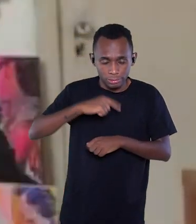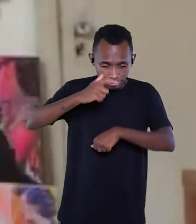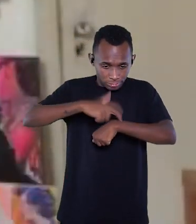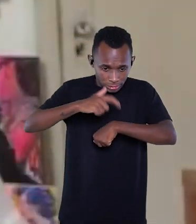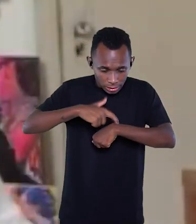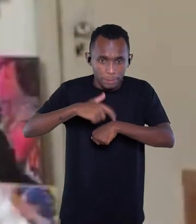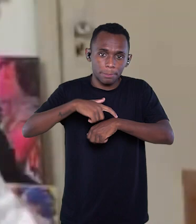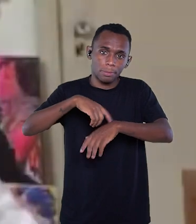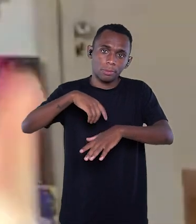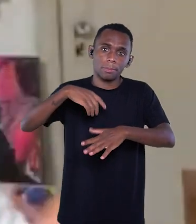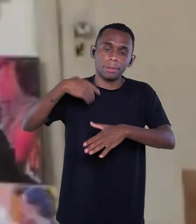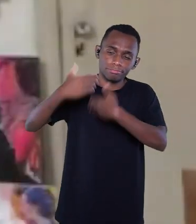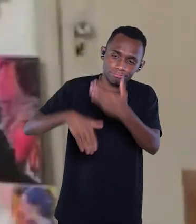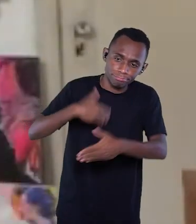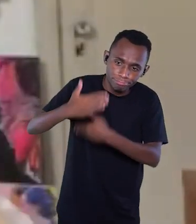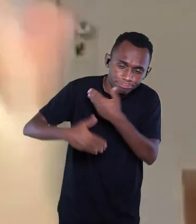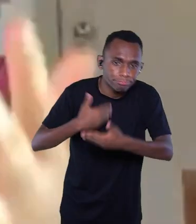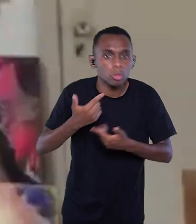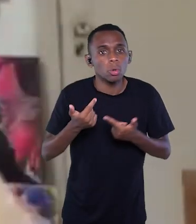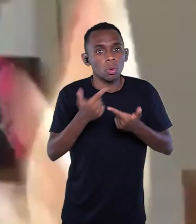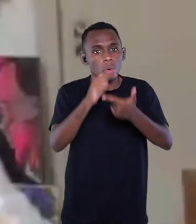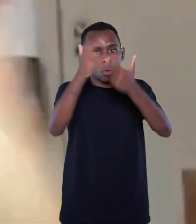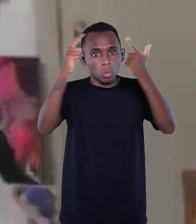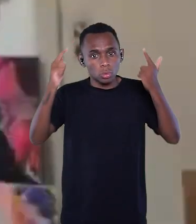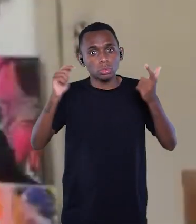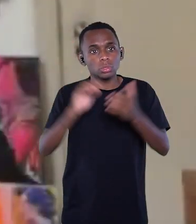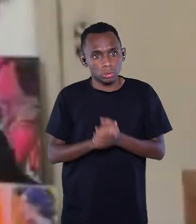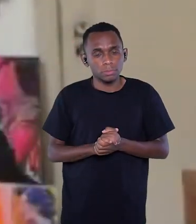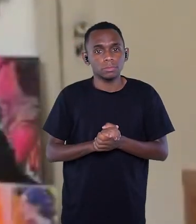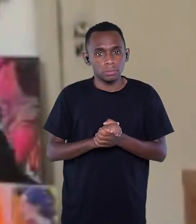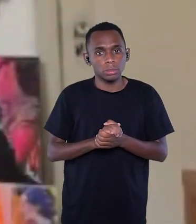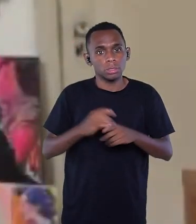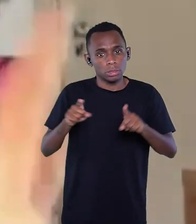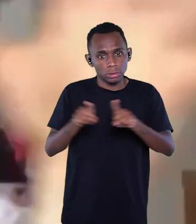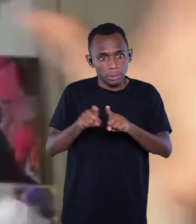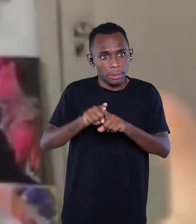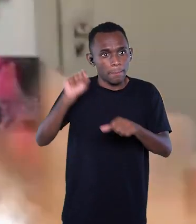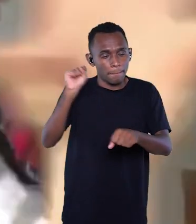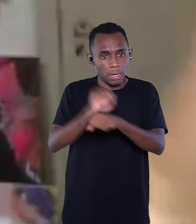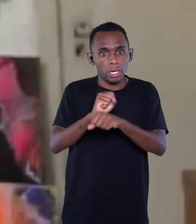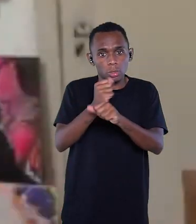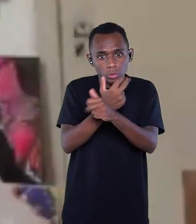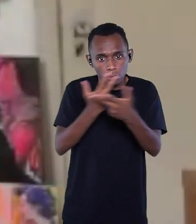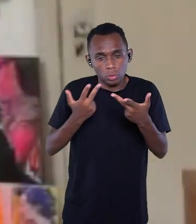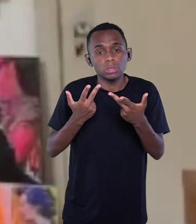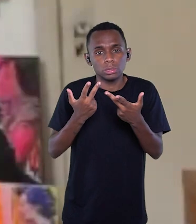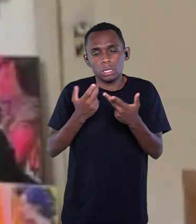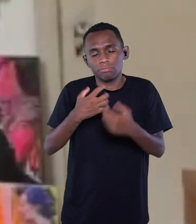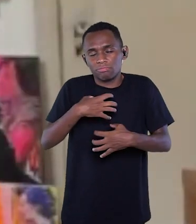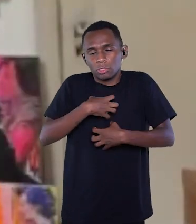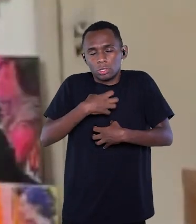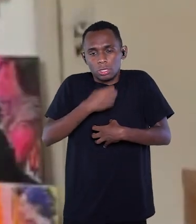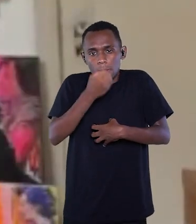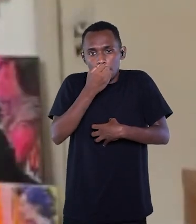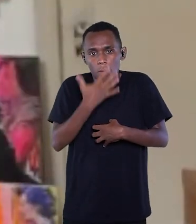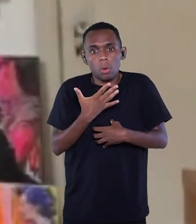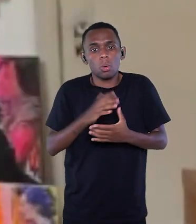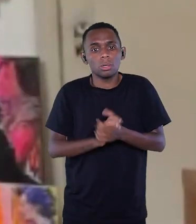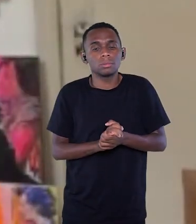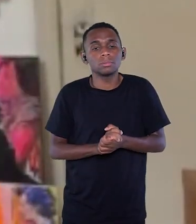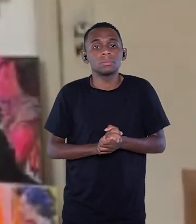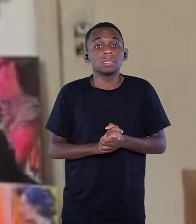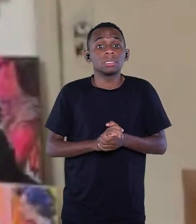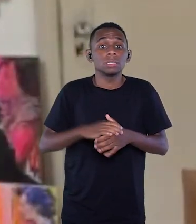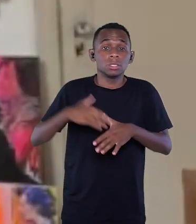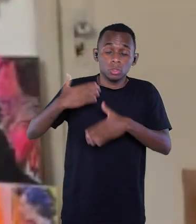se cultivar, para ter para ter ócio também, né? Parar um pouquinho, ficar de boa.